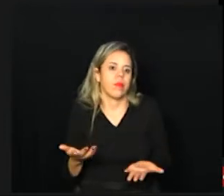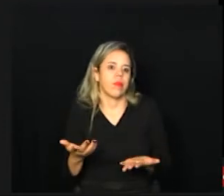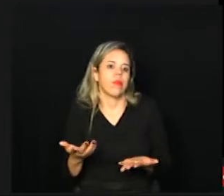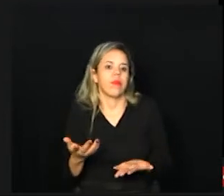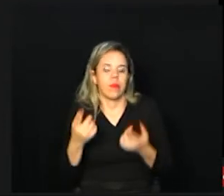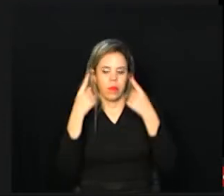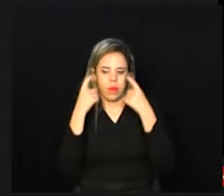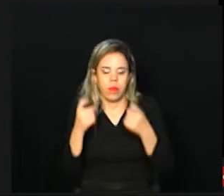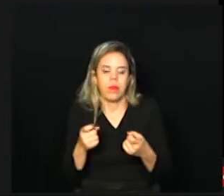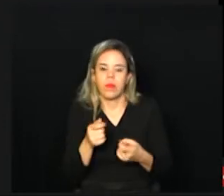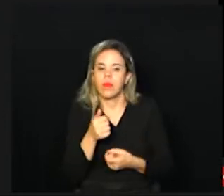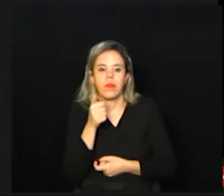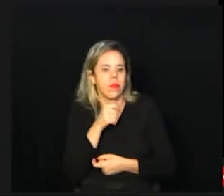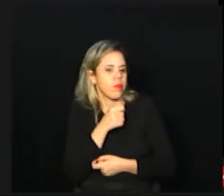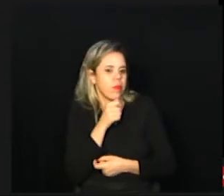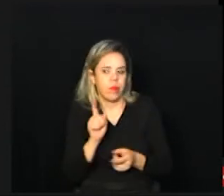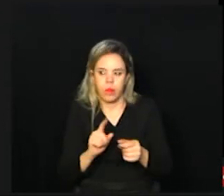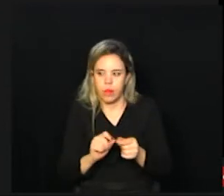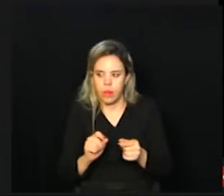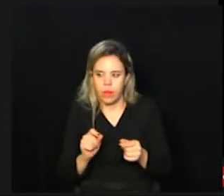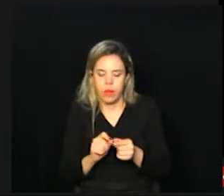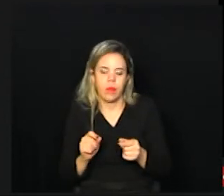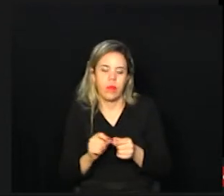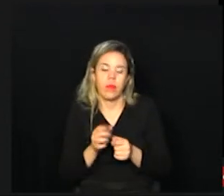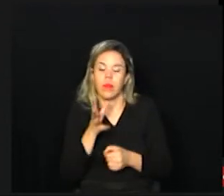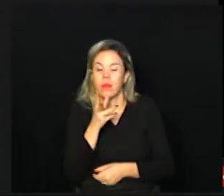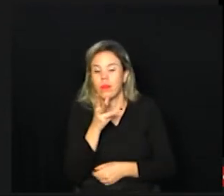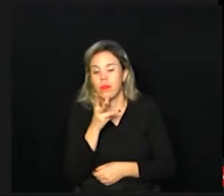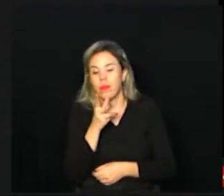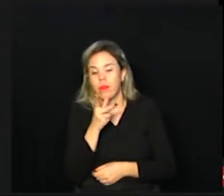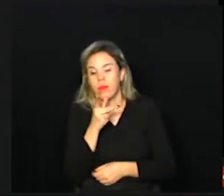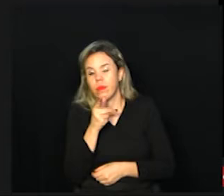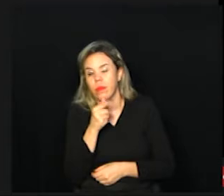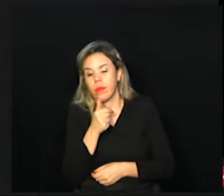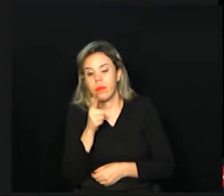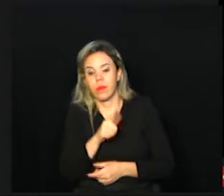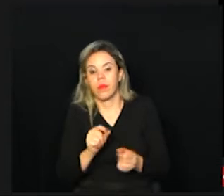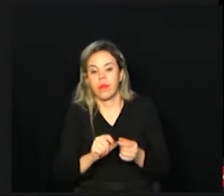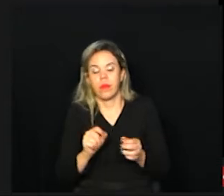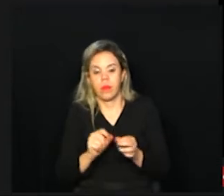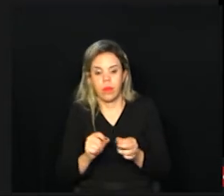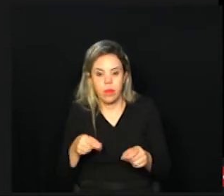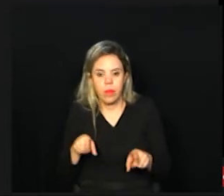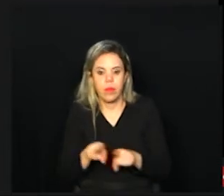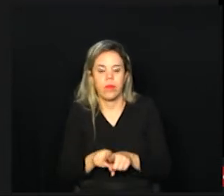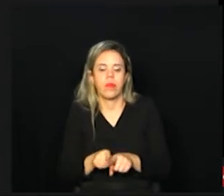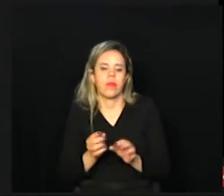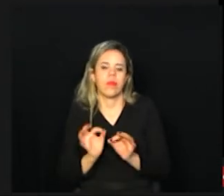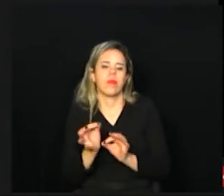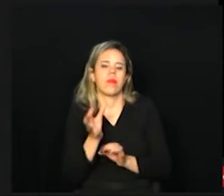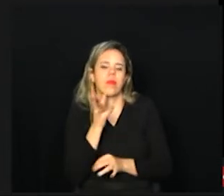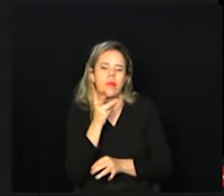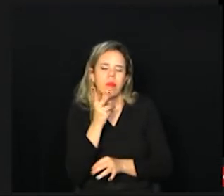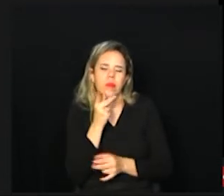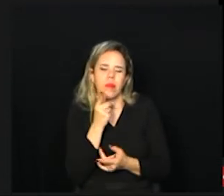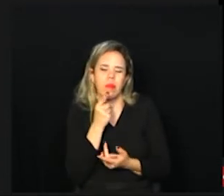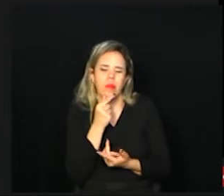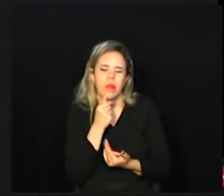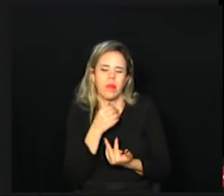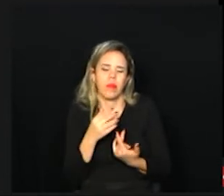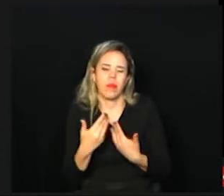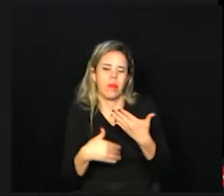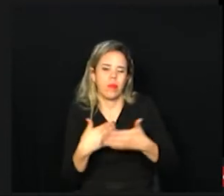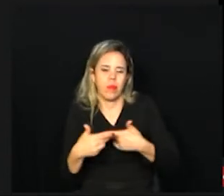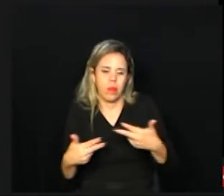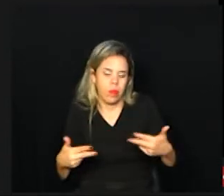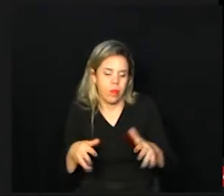ela não fizer isso, tem um caminho muito extenso. E mesmo quando ela fizer, o caminho é muito longo, muita coisa pode acontecer.